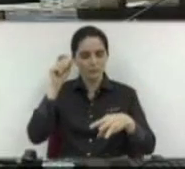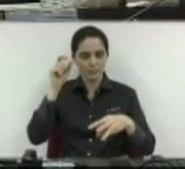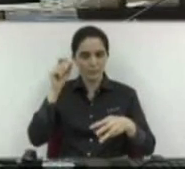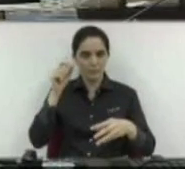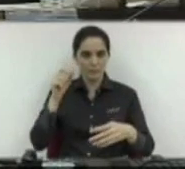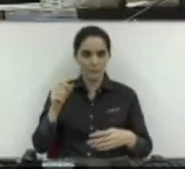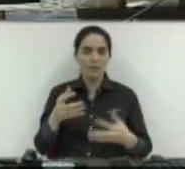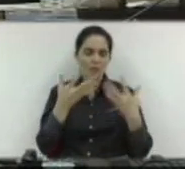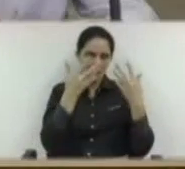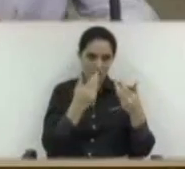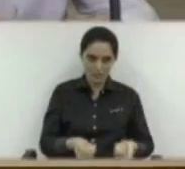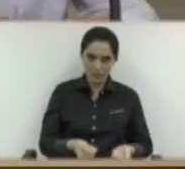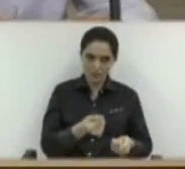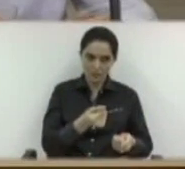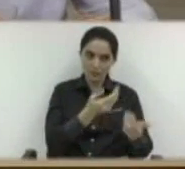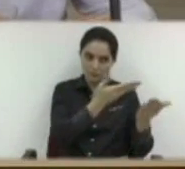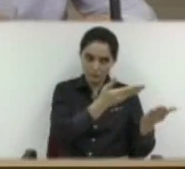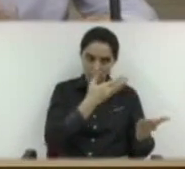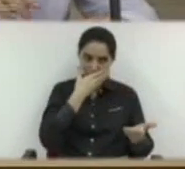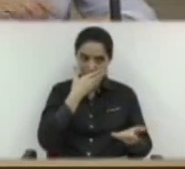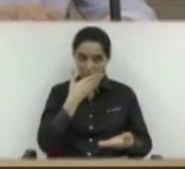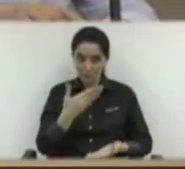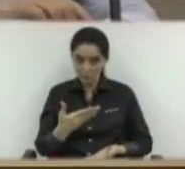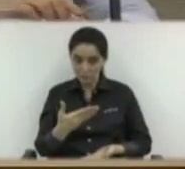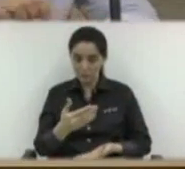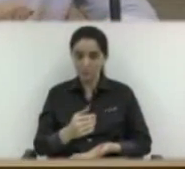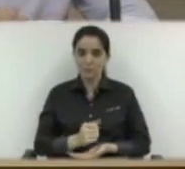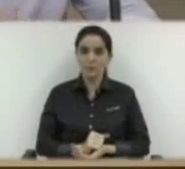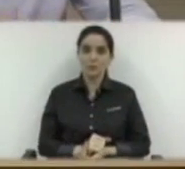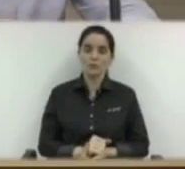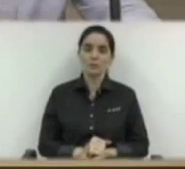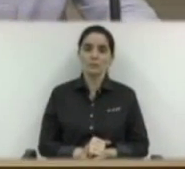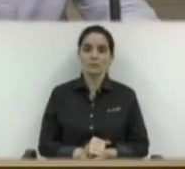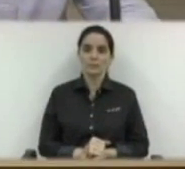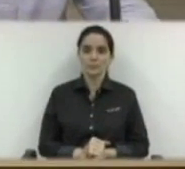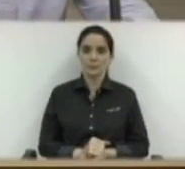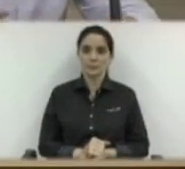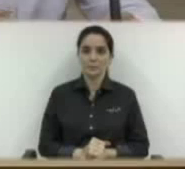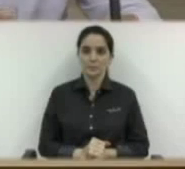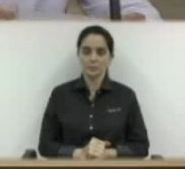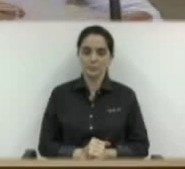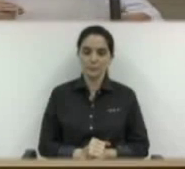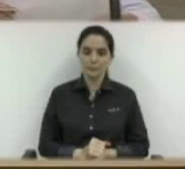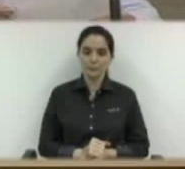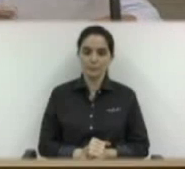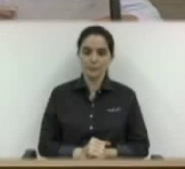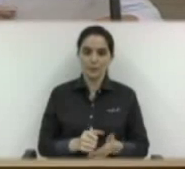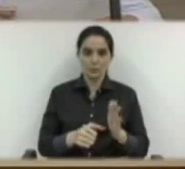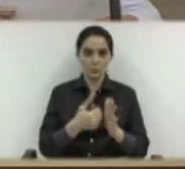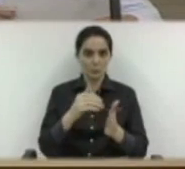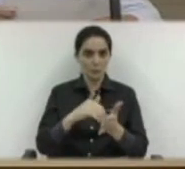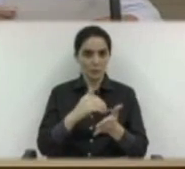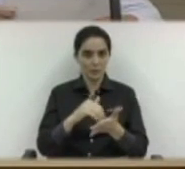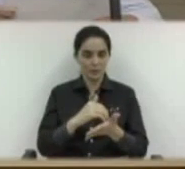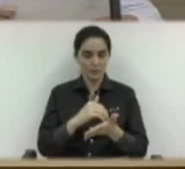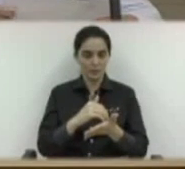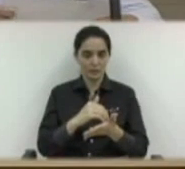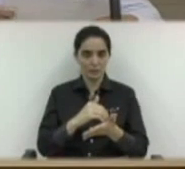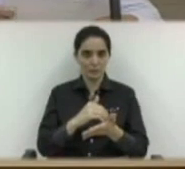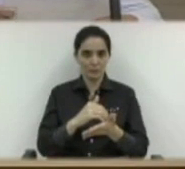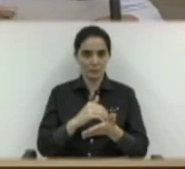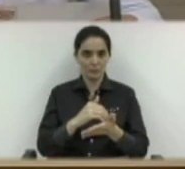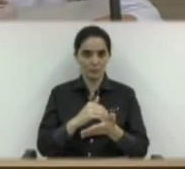Está autorizado o requerimento do nobre vereador José Farid Zaine como ele